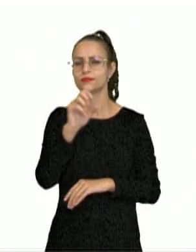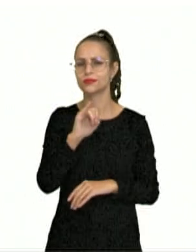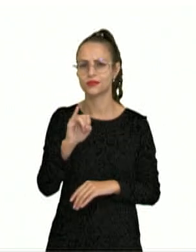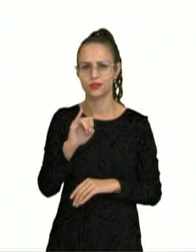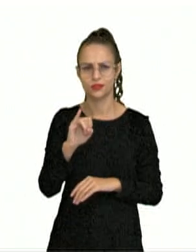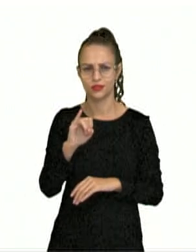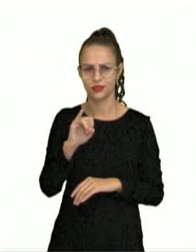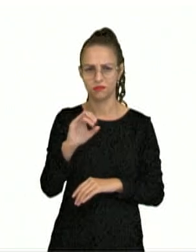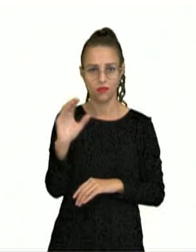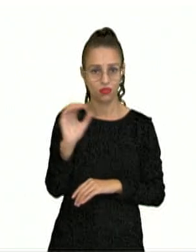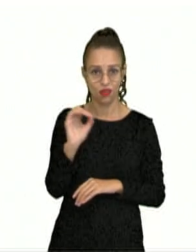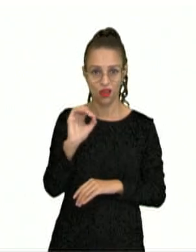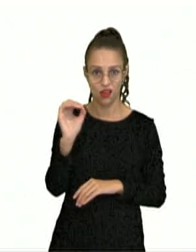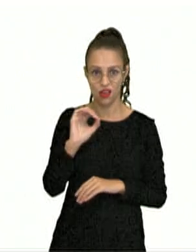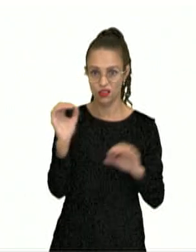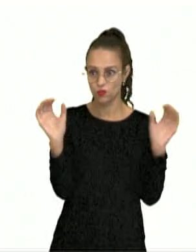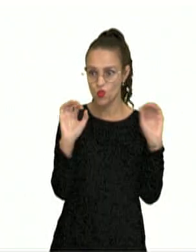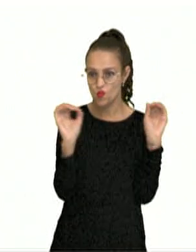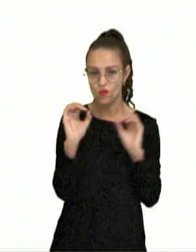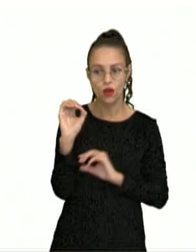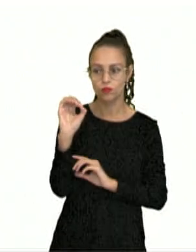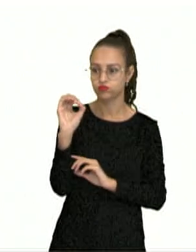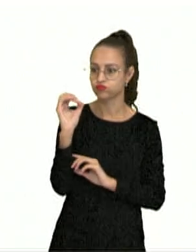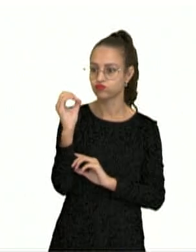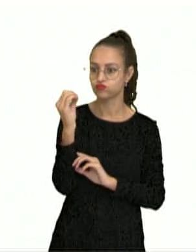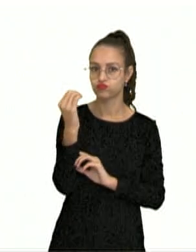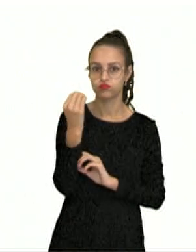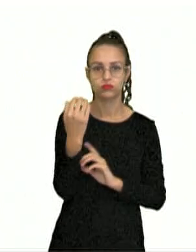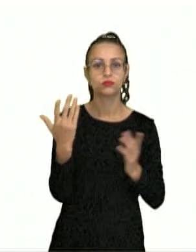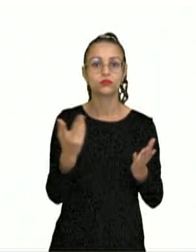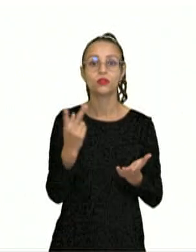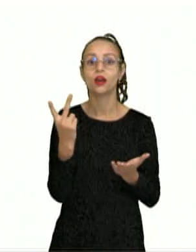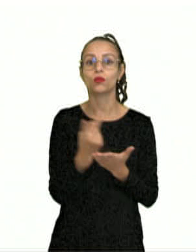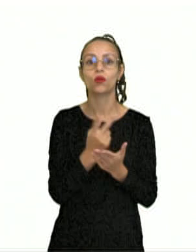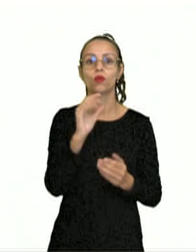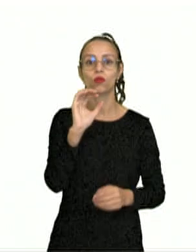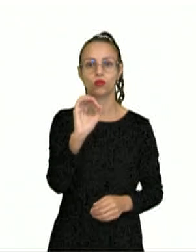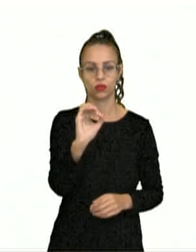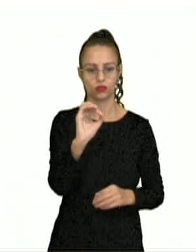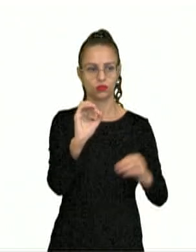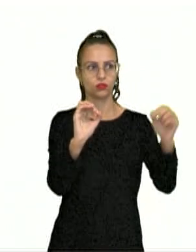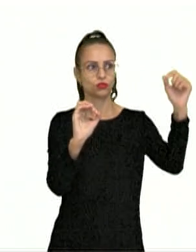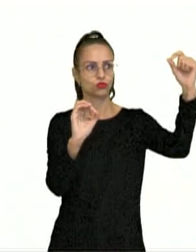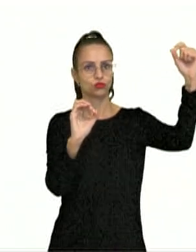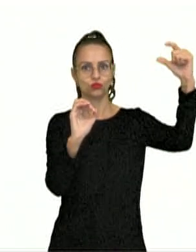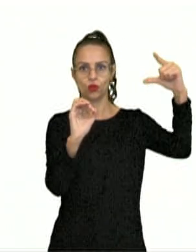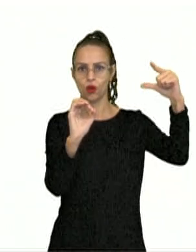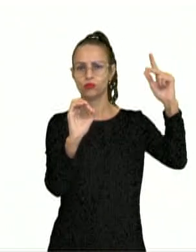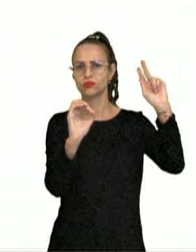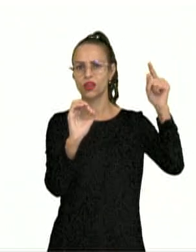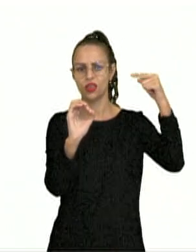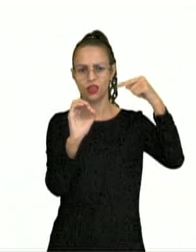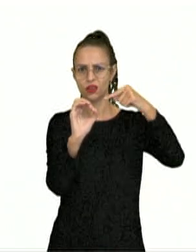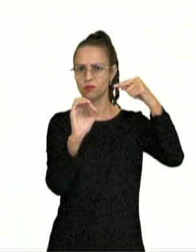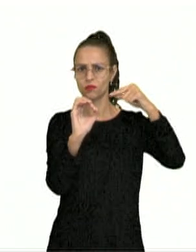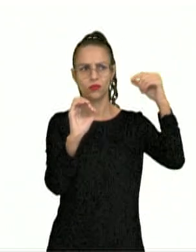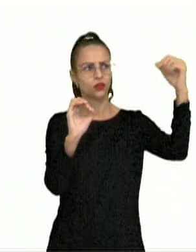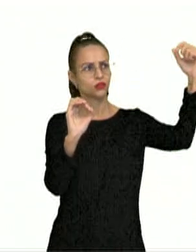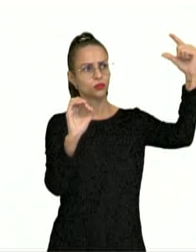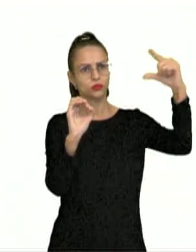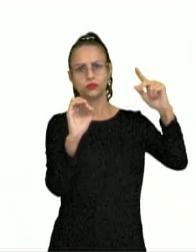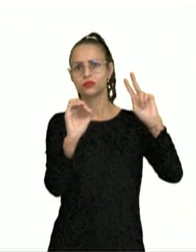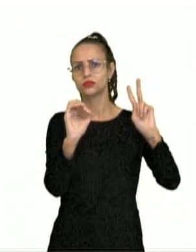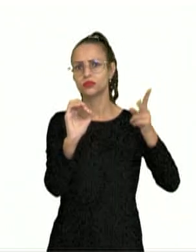fizesse a rotação, o que ia acontecer? Uma parte dela ia ficar sempre voltada para o Sol, ou seja, seria sempre